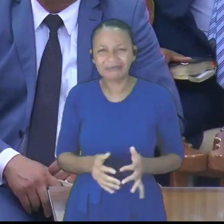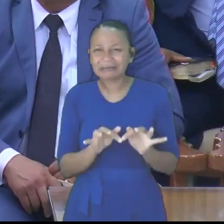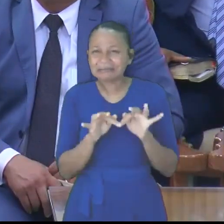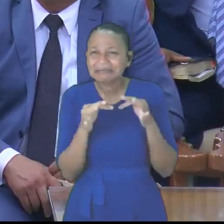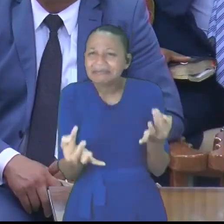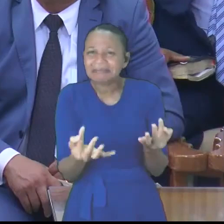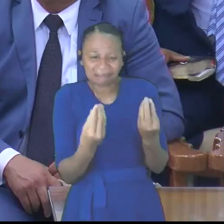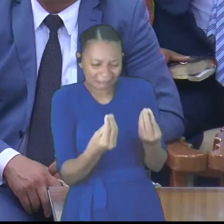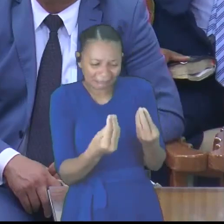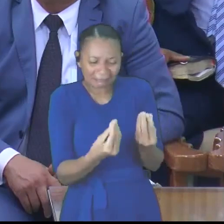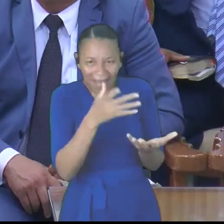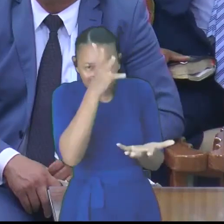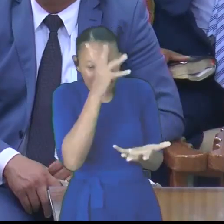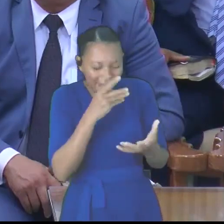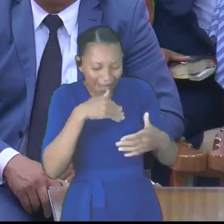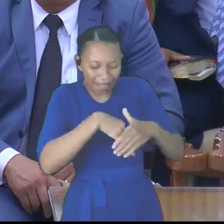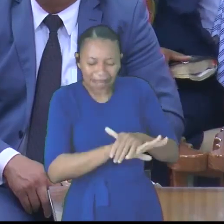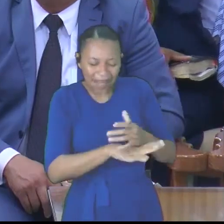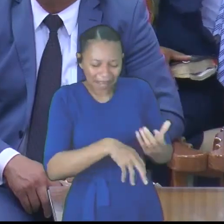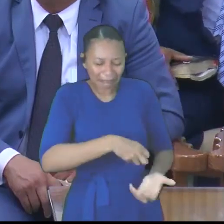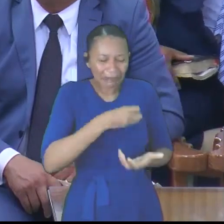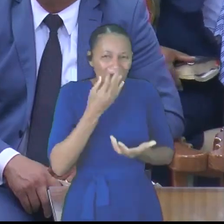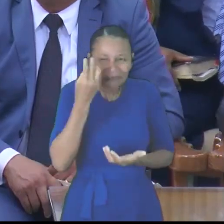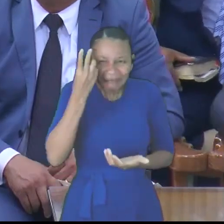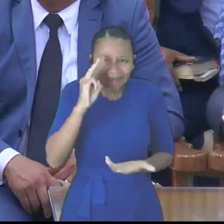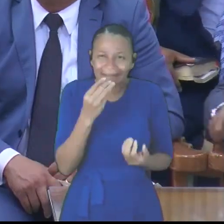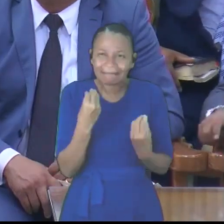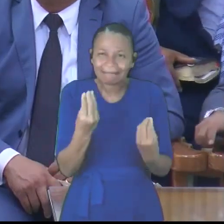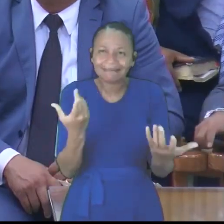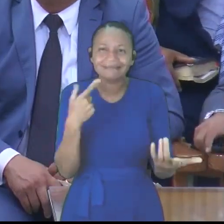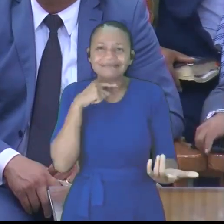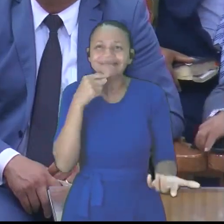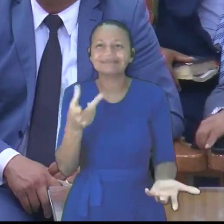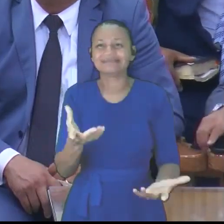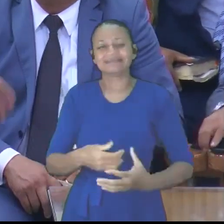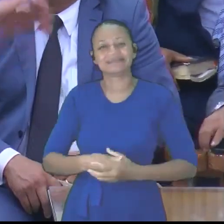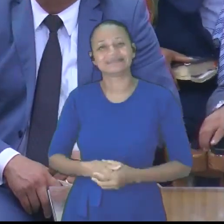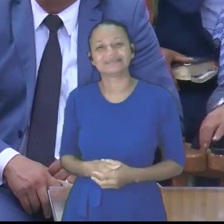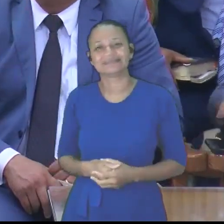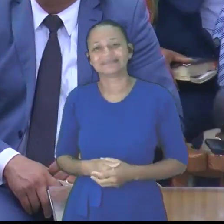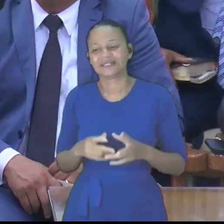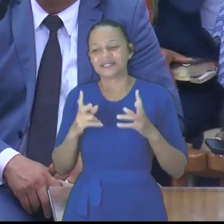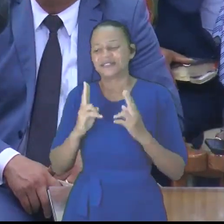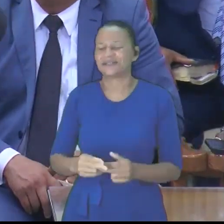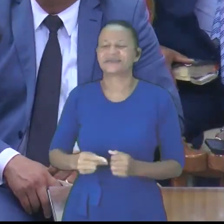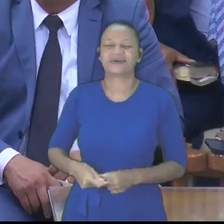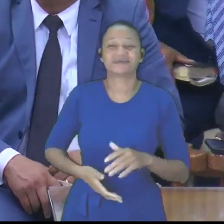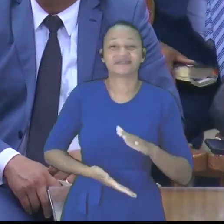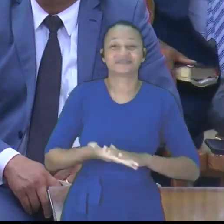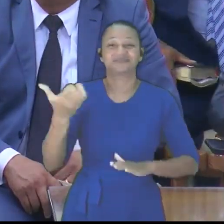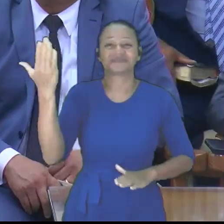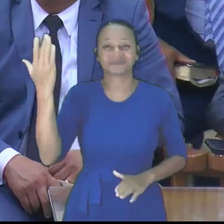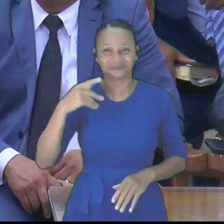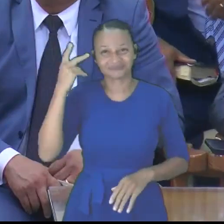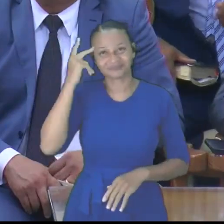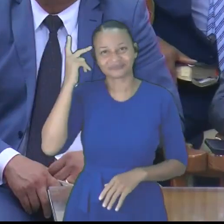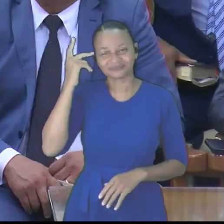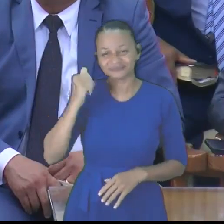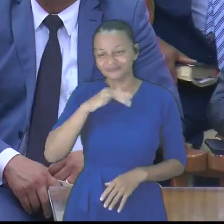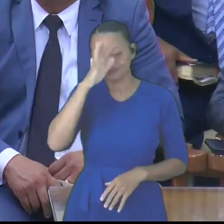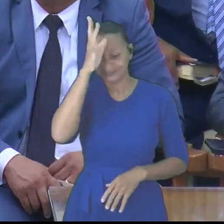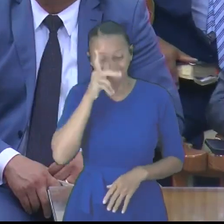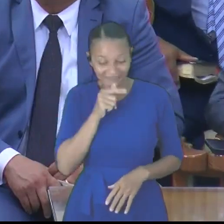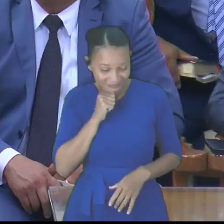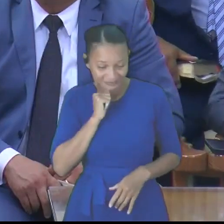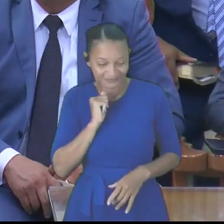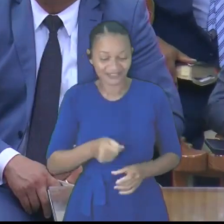a Jesus. Não é assim? Não é? Glória a Deus. Ou como quem ia para São Paulo antigamente, cozinhava uma galinha, botava dentro de uma lata com